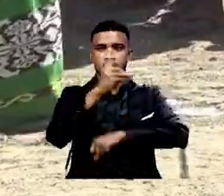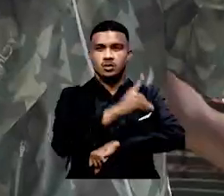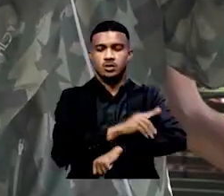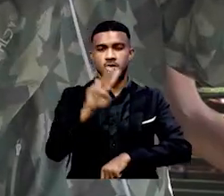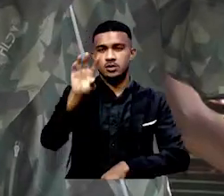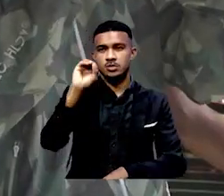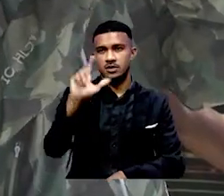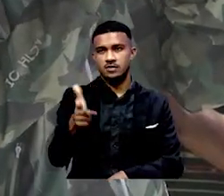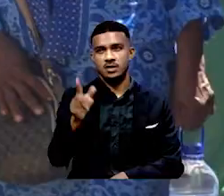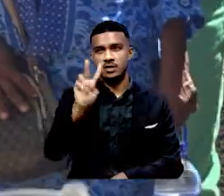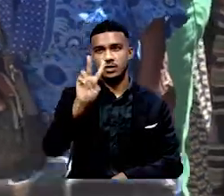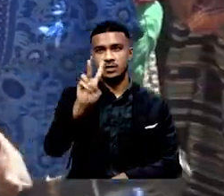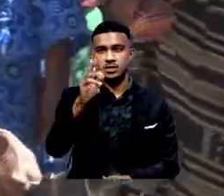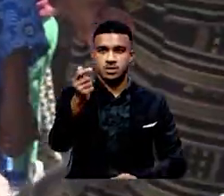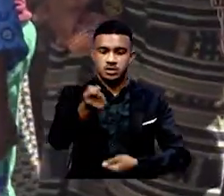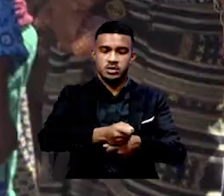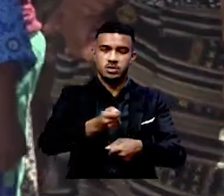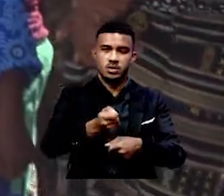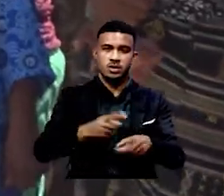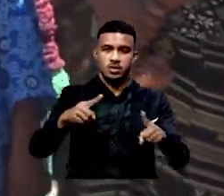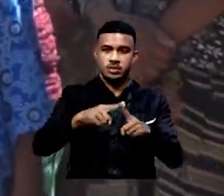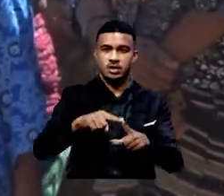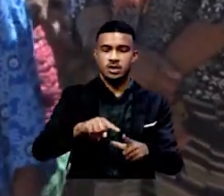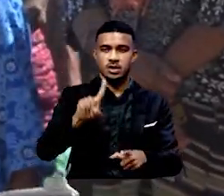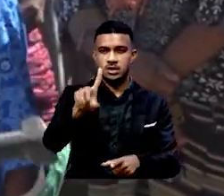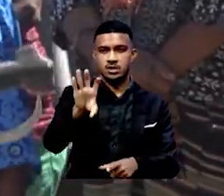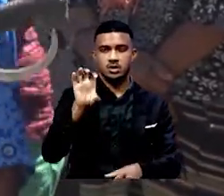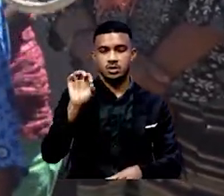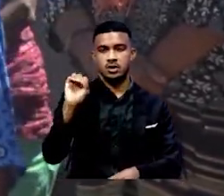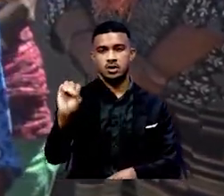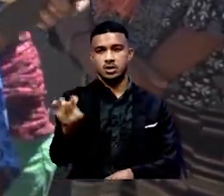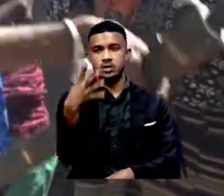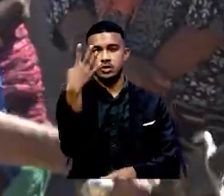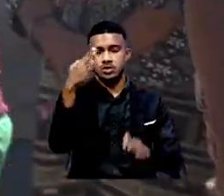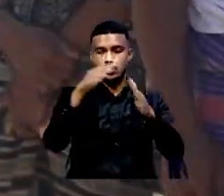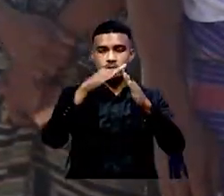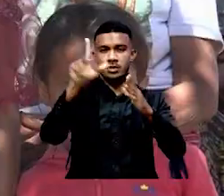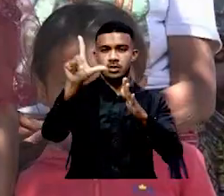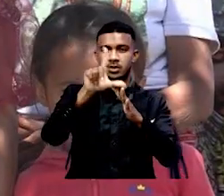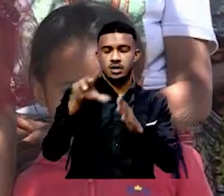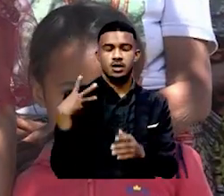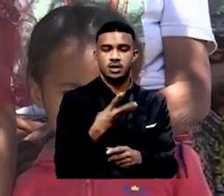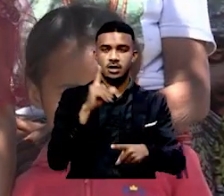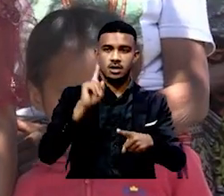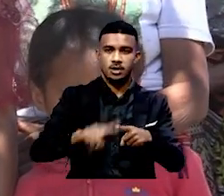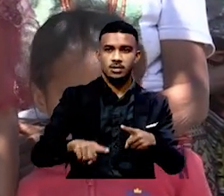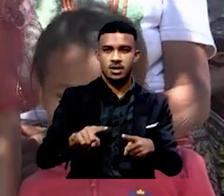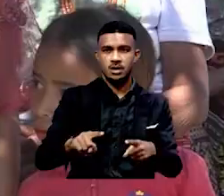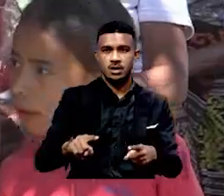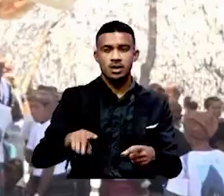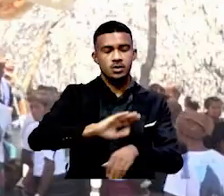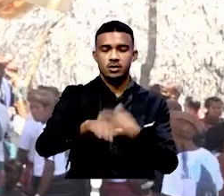2022, apoio por volta de 114 Malulik. Infelizmente, a label cobre